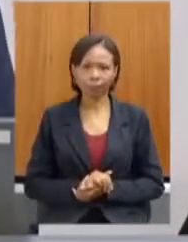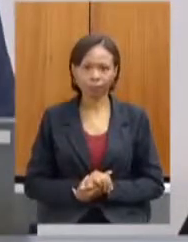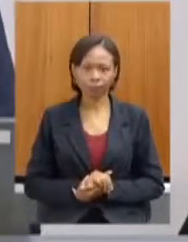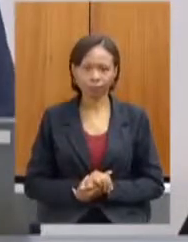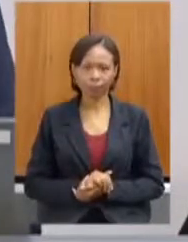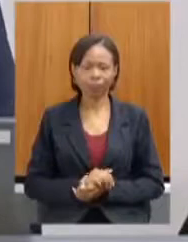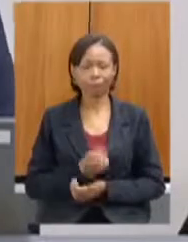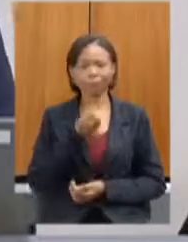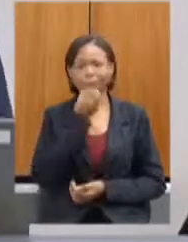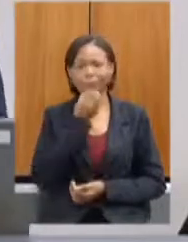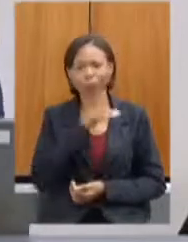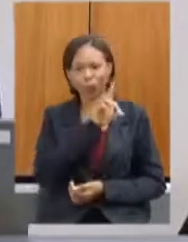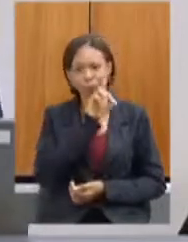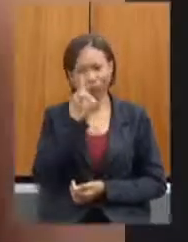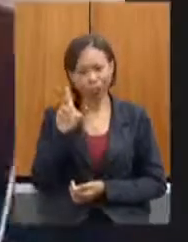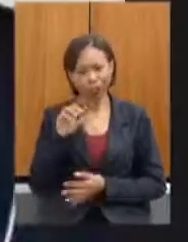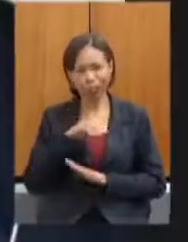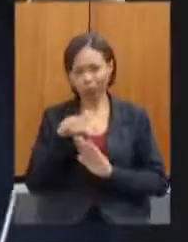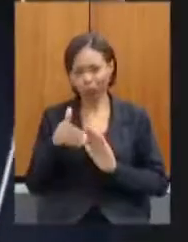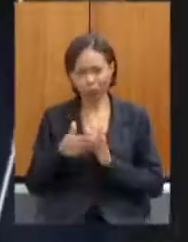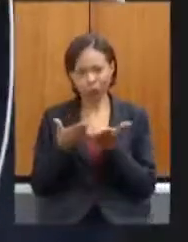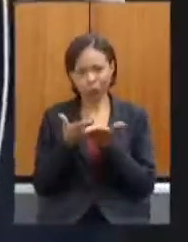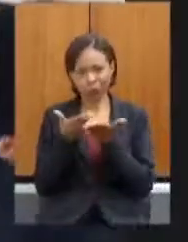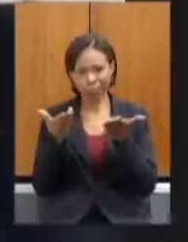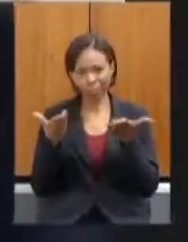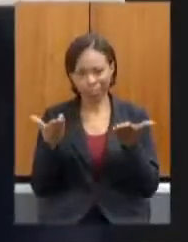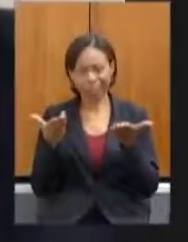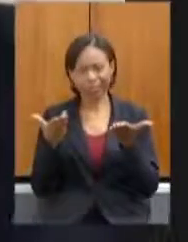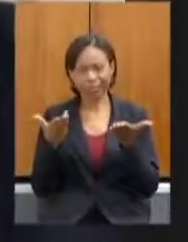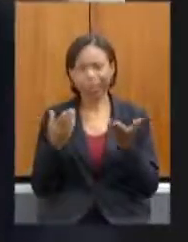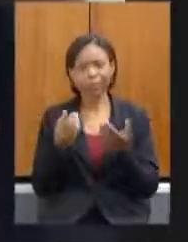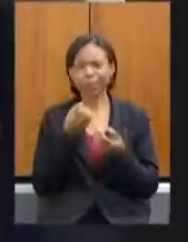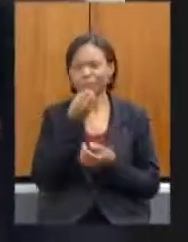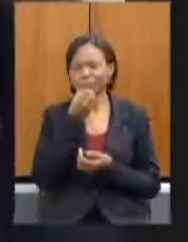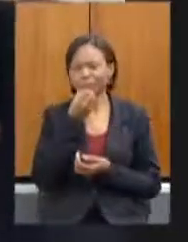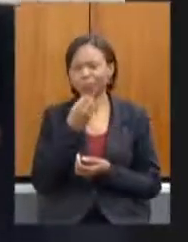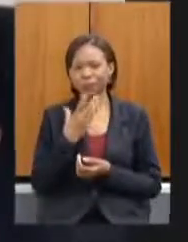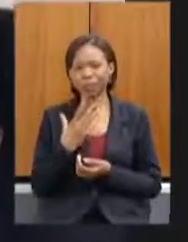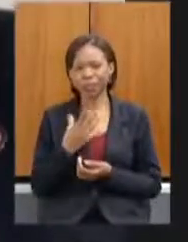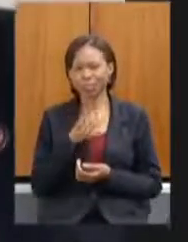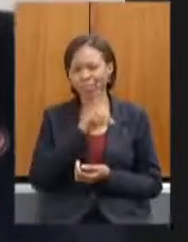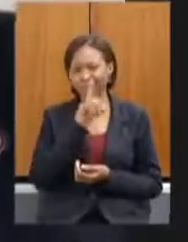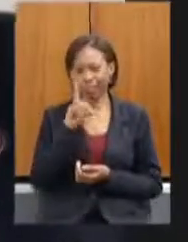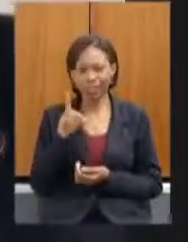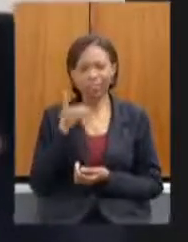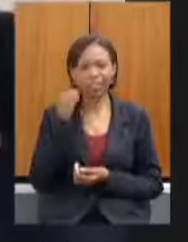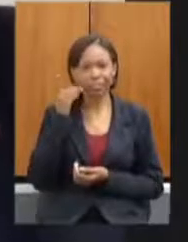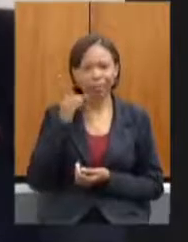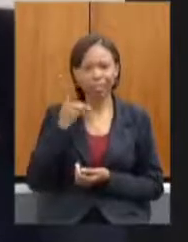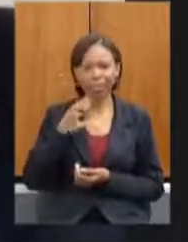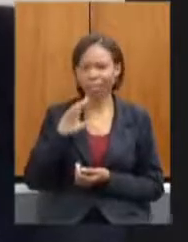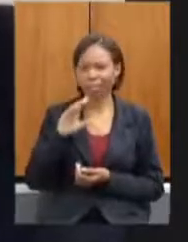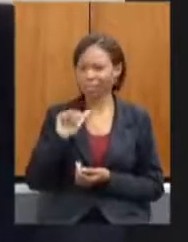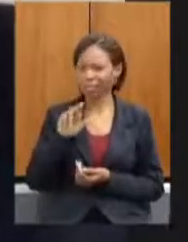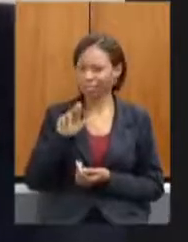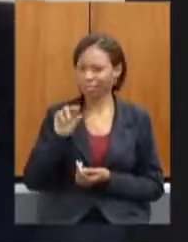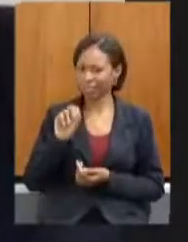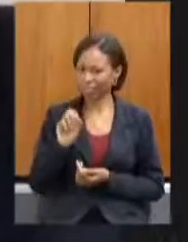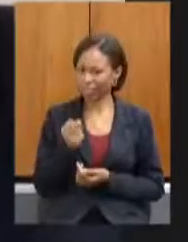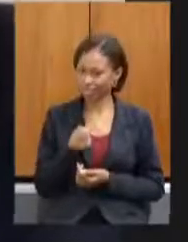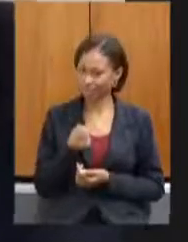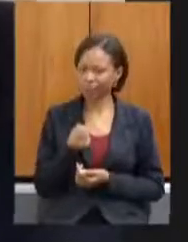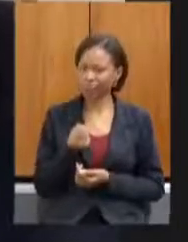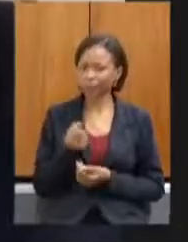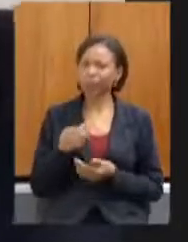Oi bom dia a todos bom dia a todos bom dia deputado Carlos Pimenta cumprimentá-lo